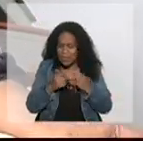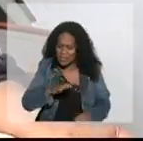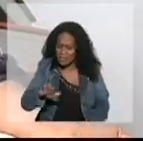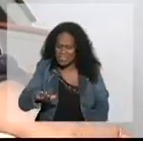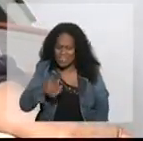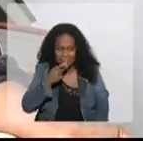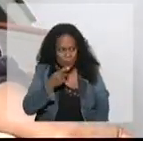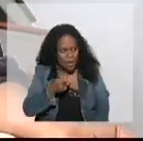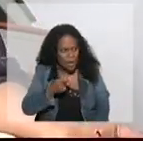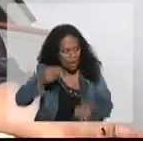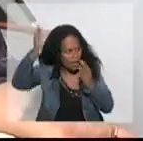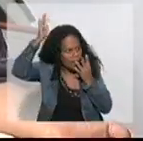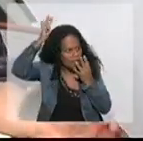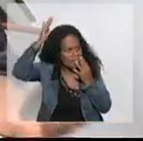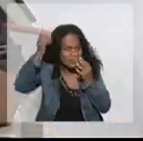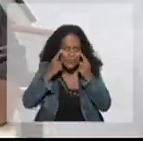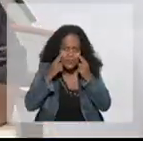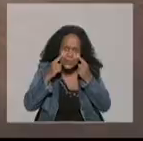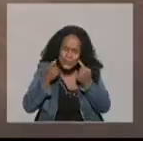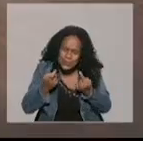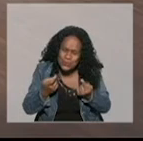assim, mas índio chora?